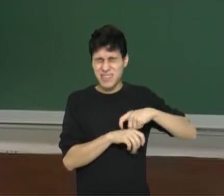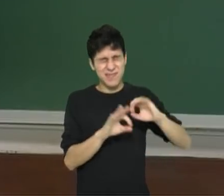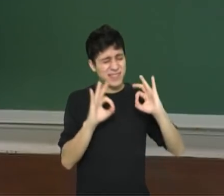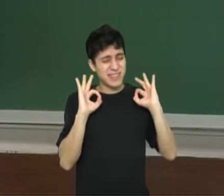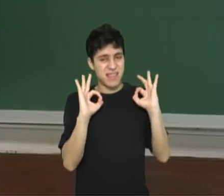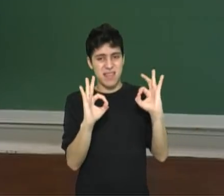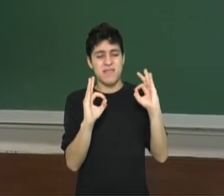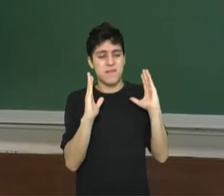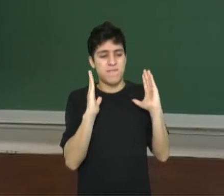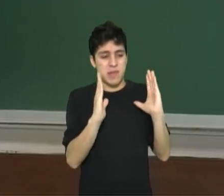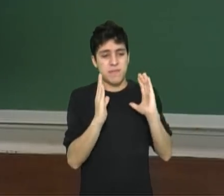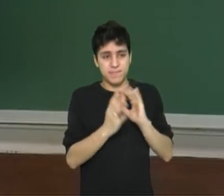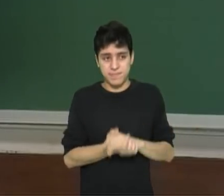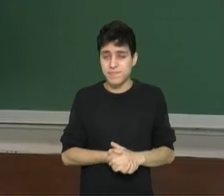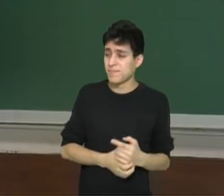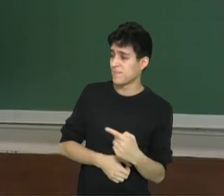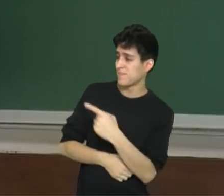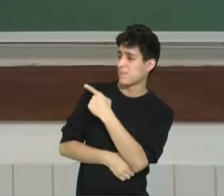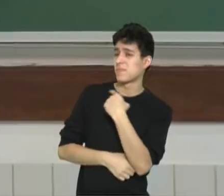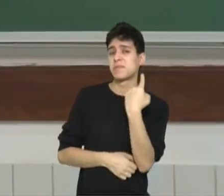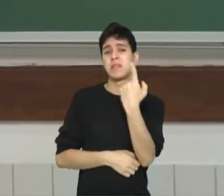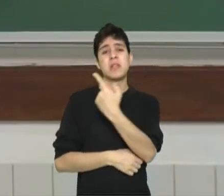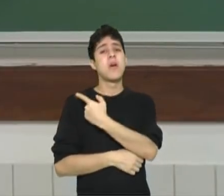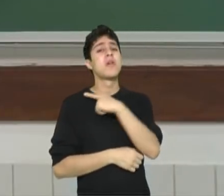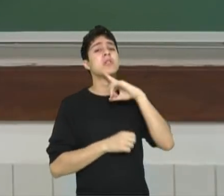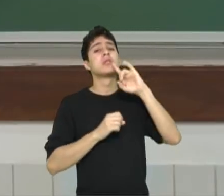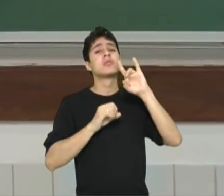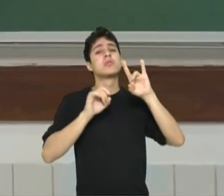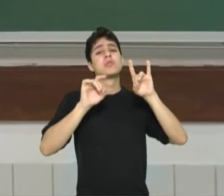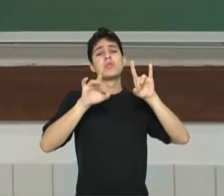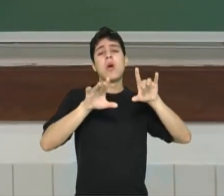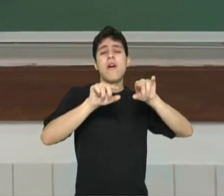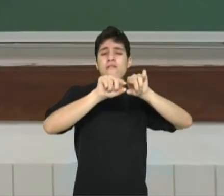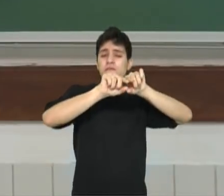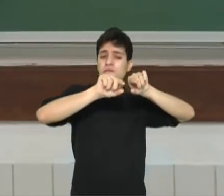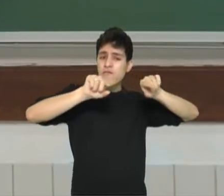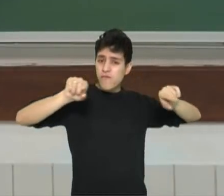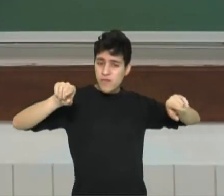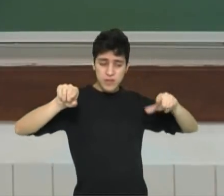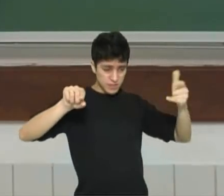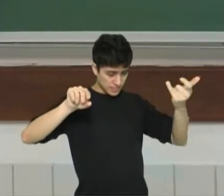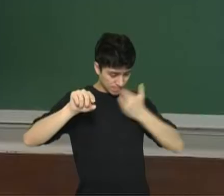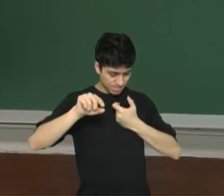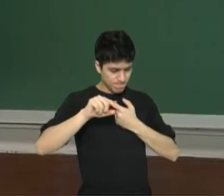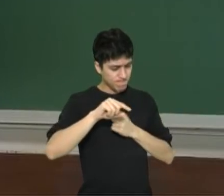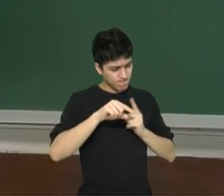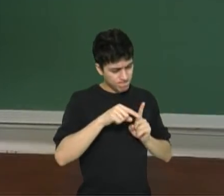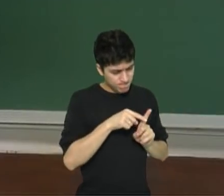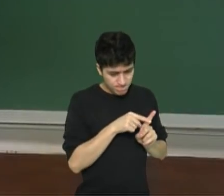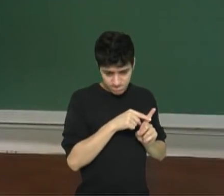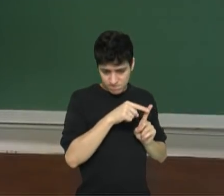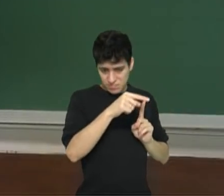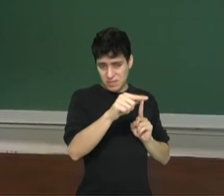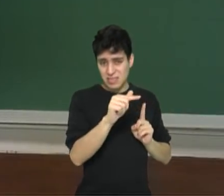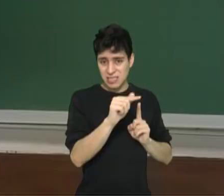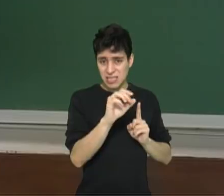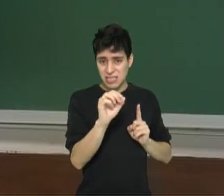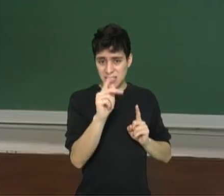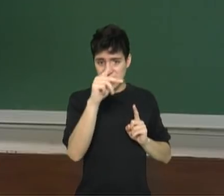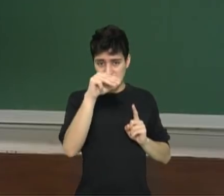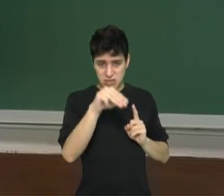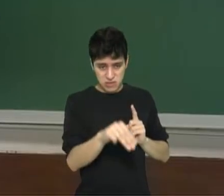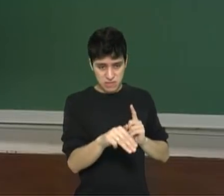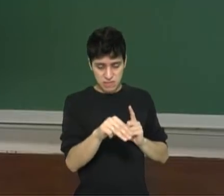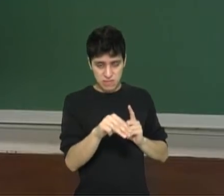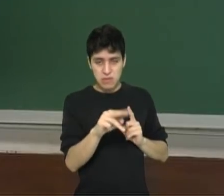momento. Mas aqui a gente tem alguns dados nesse quiz, que ele fez um percurso de 70 km em 2